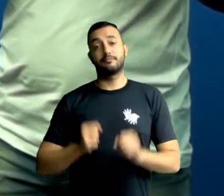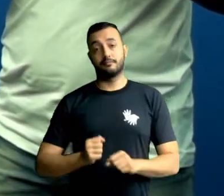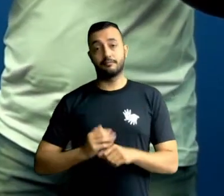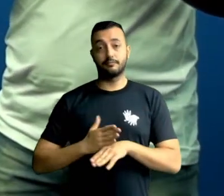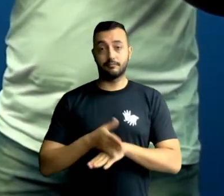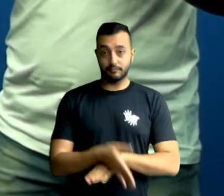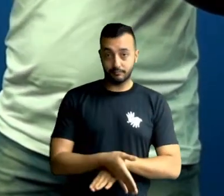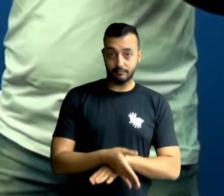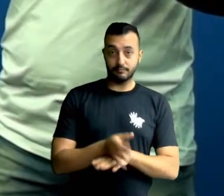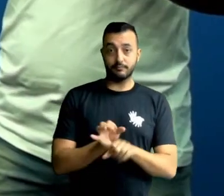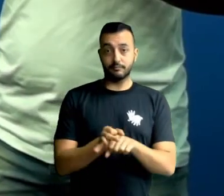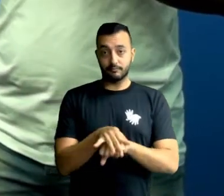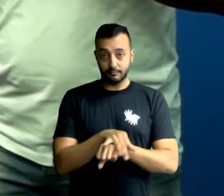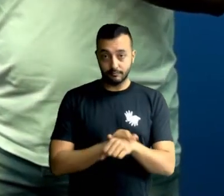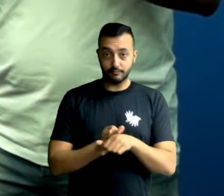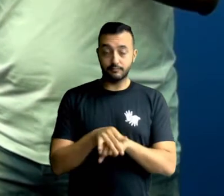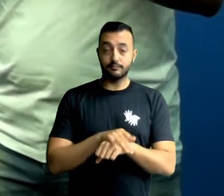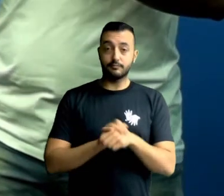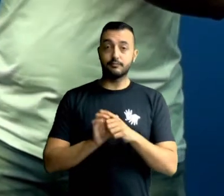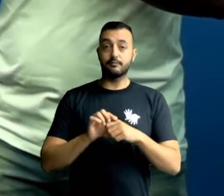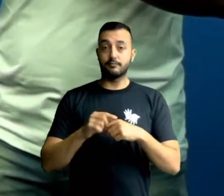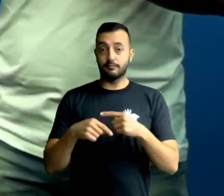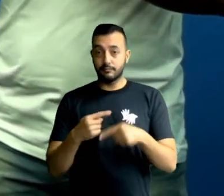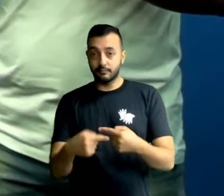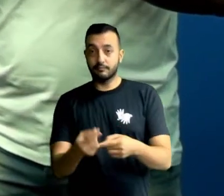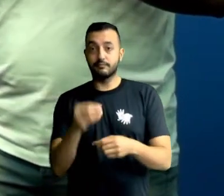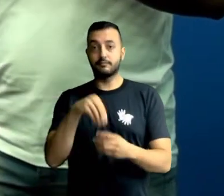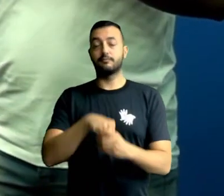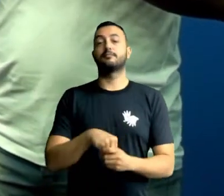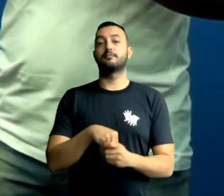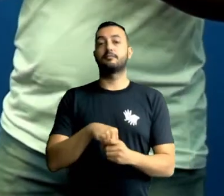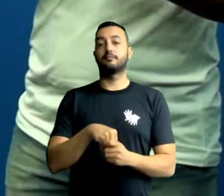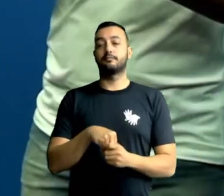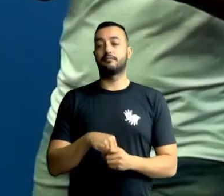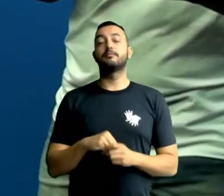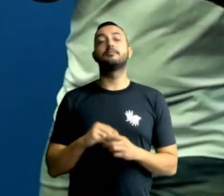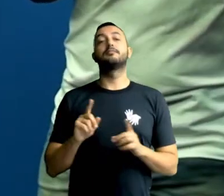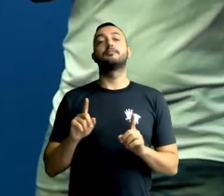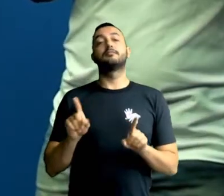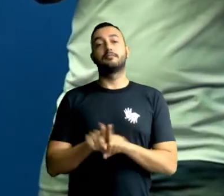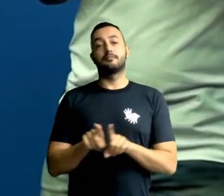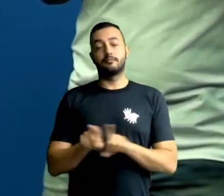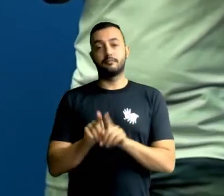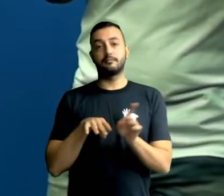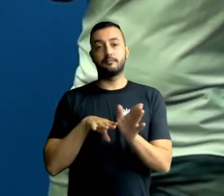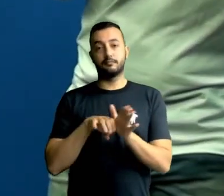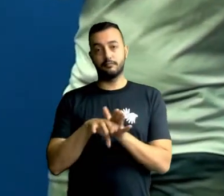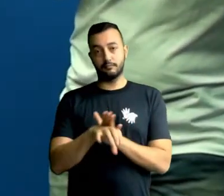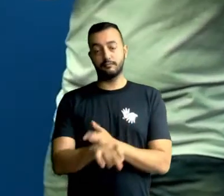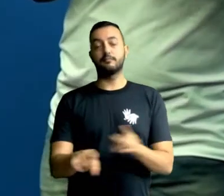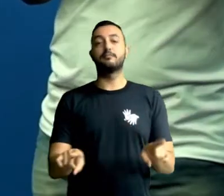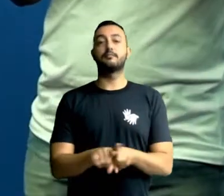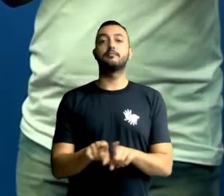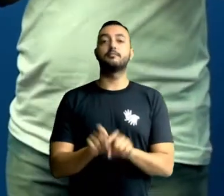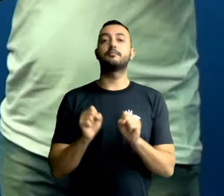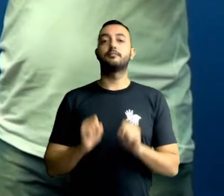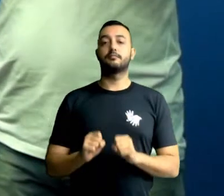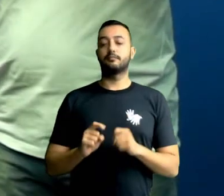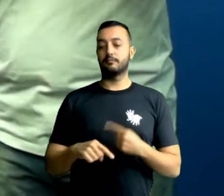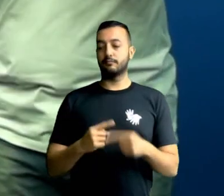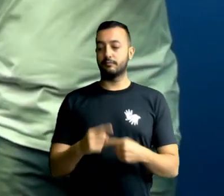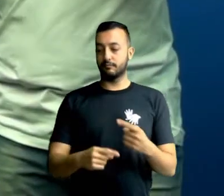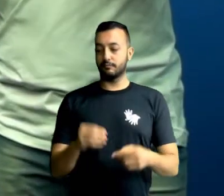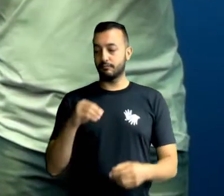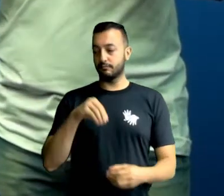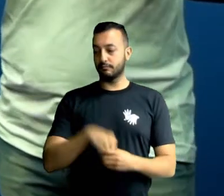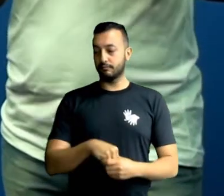vezes entrar em nossa célula e se reproduzir dentro dela. Além disso, a bactéria também ela pode se reproduzir em